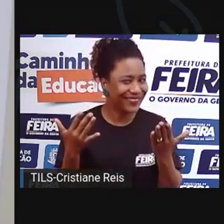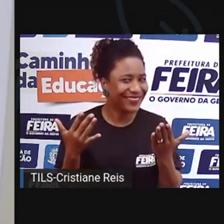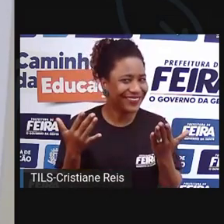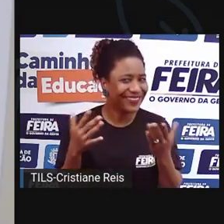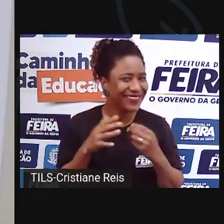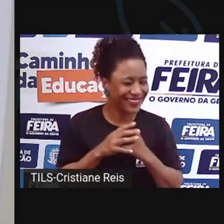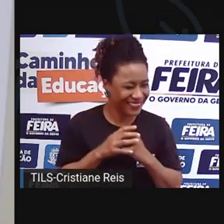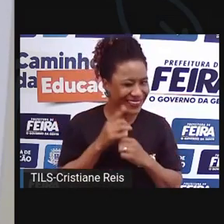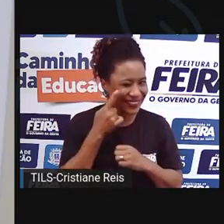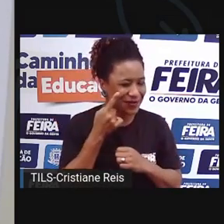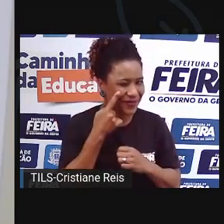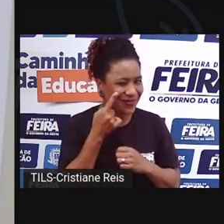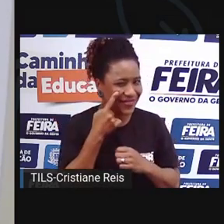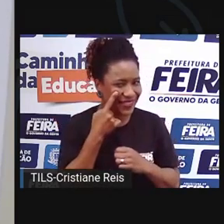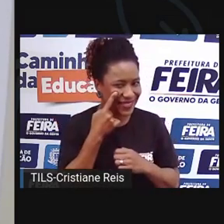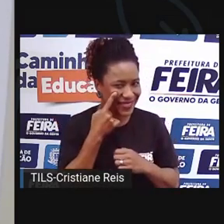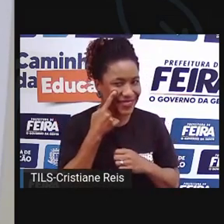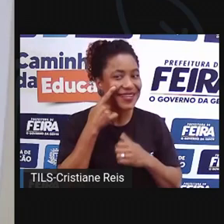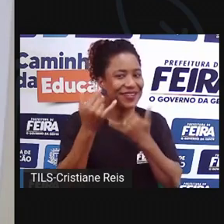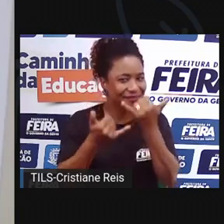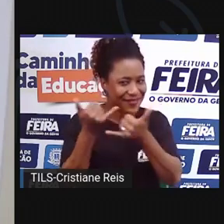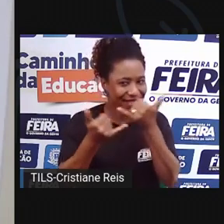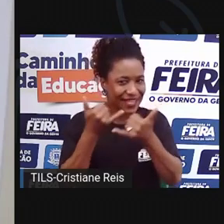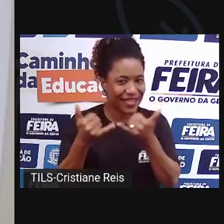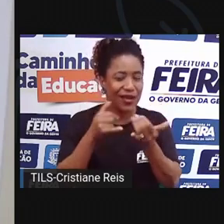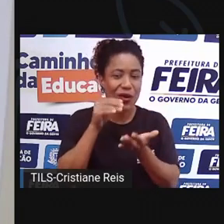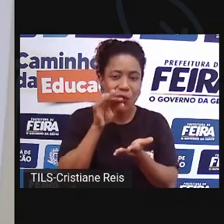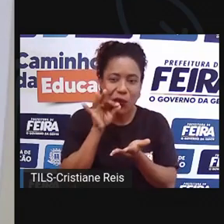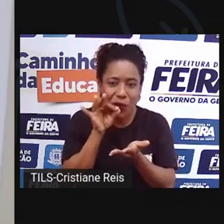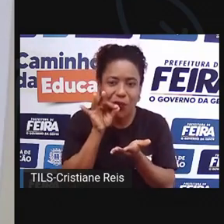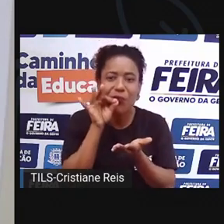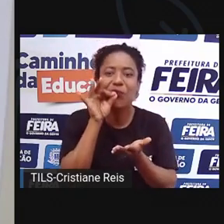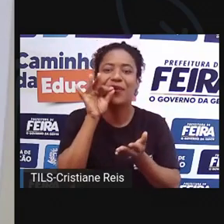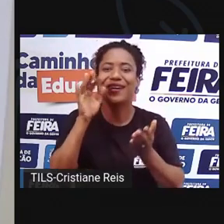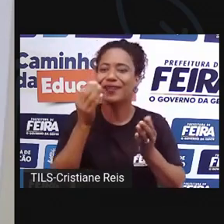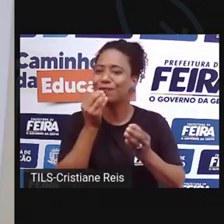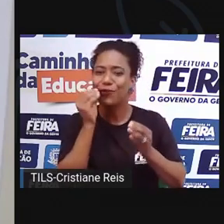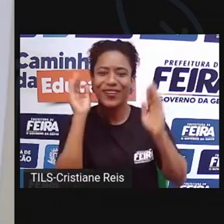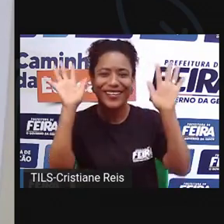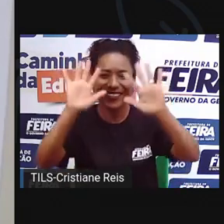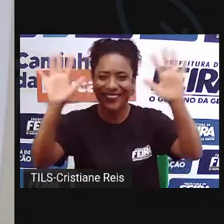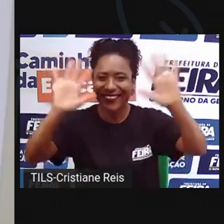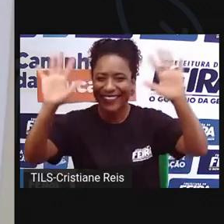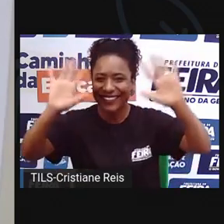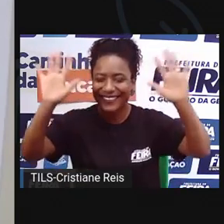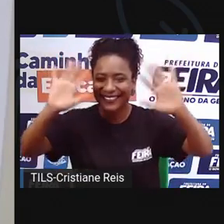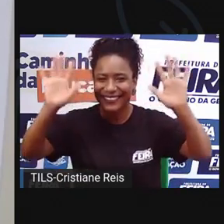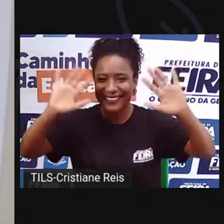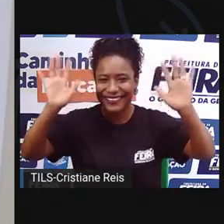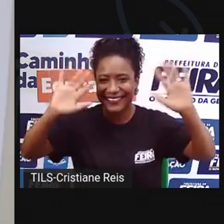Vamos lá tentar brincar de soprar? Beijo, meninada. Até a próxima.